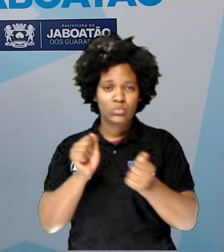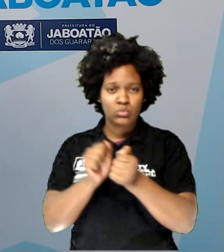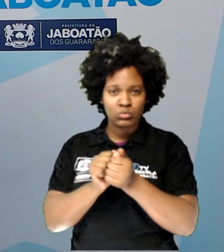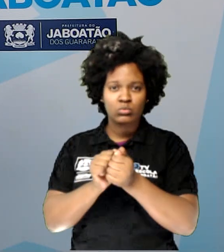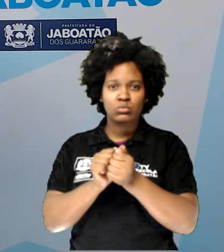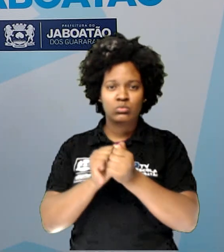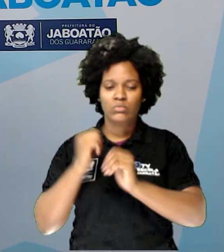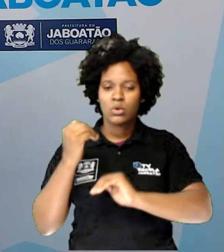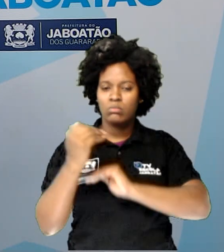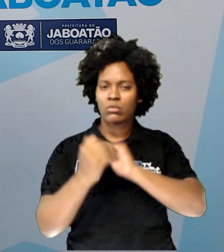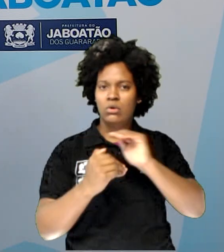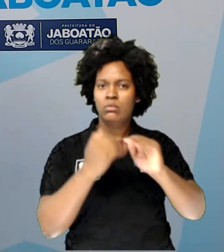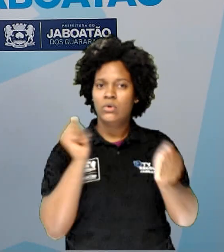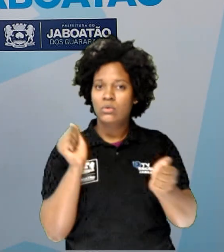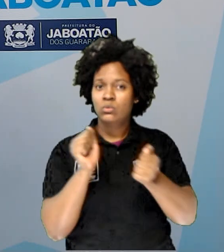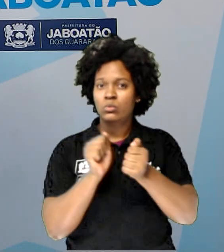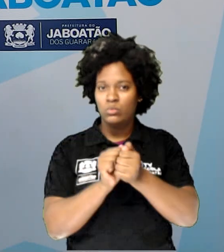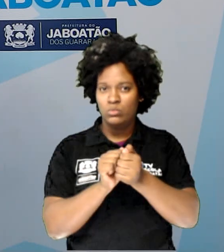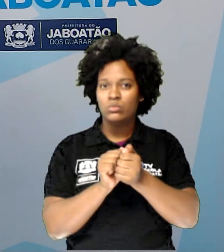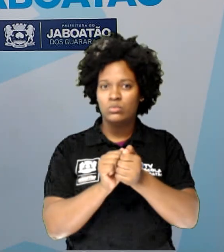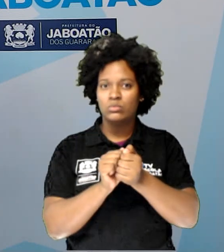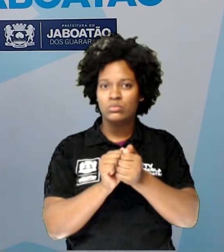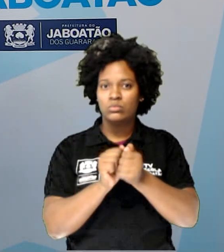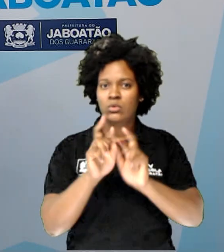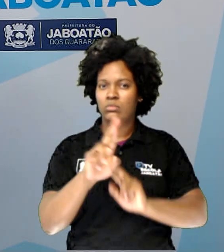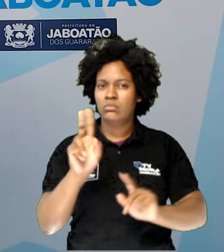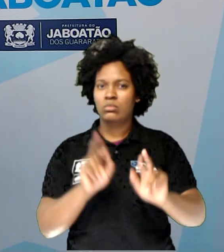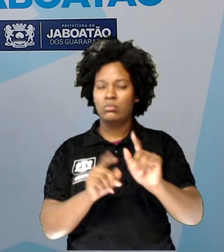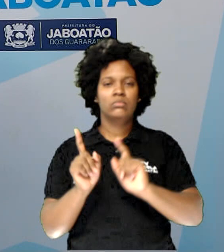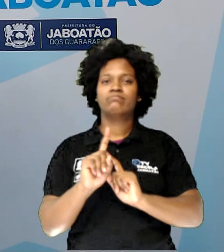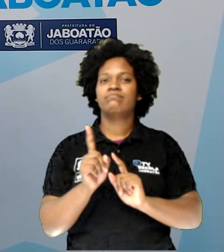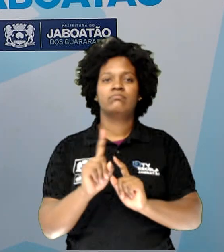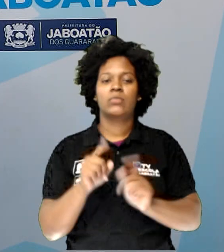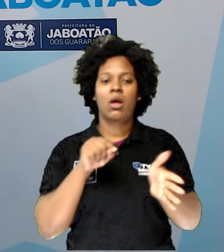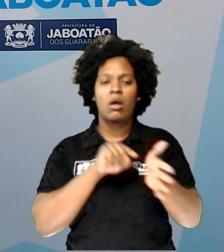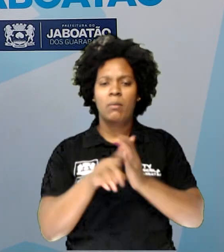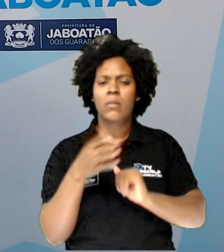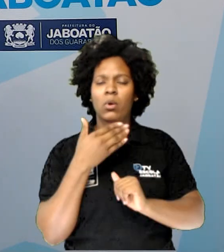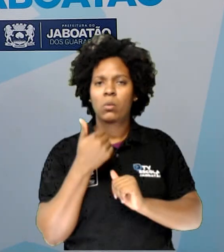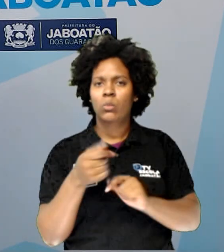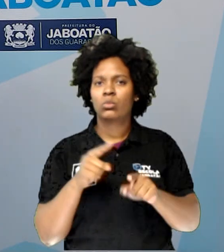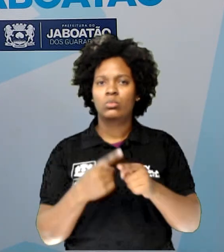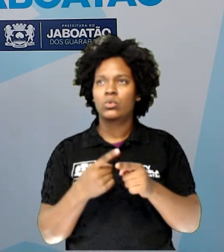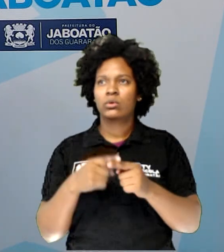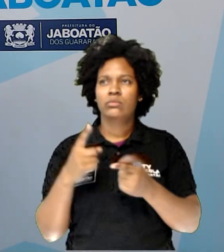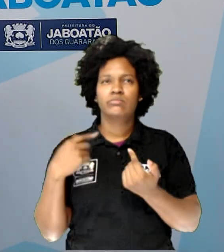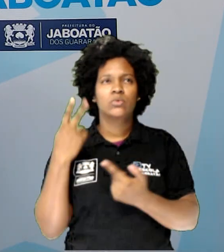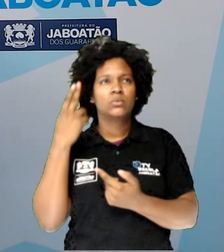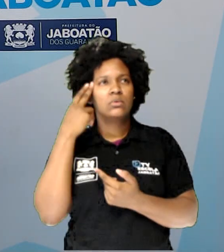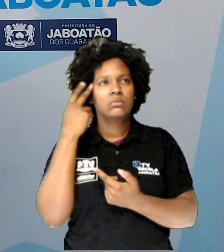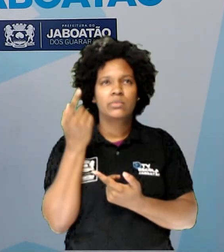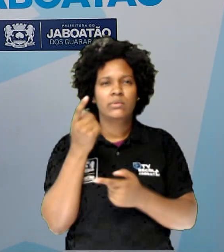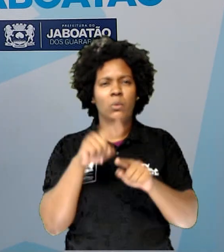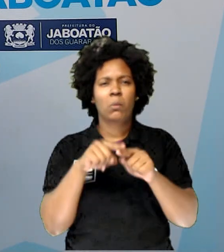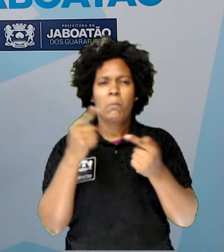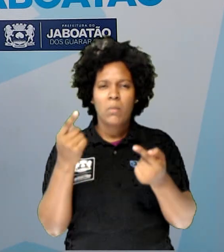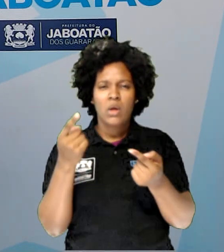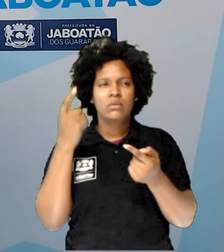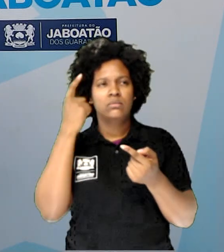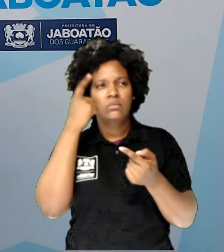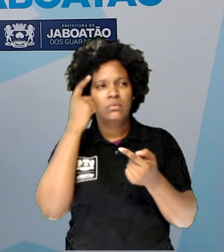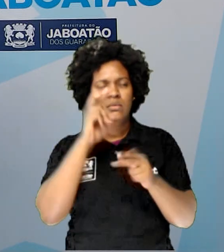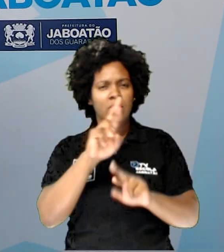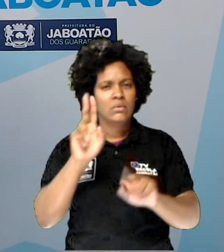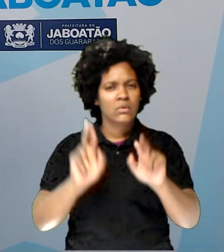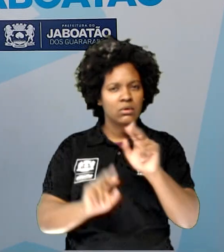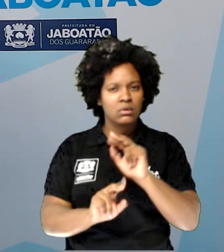é de reiteração e não de oposição de ideias. Essa questão é muito boa porque normalmente a gente pensa que o mais vai dar a ideia de